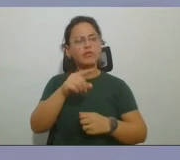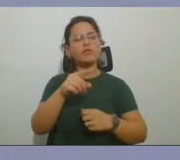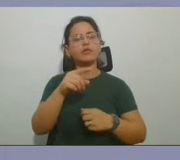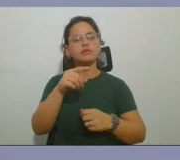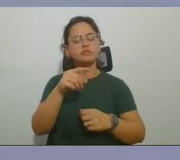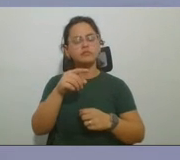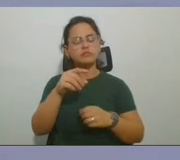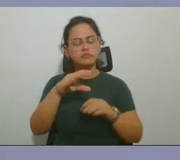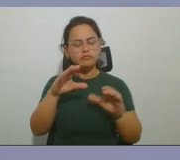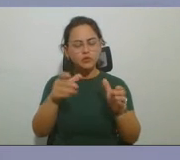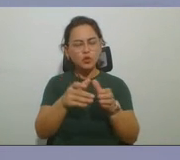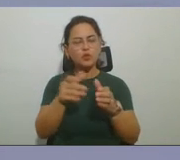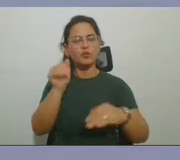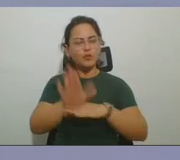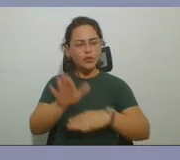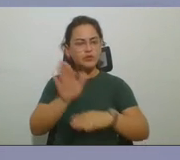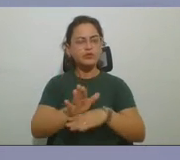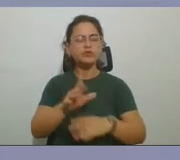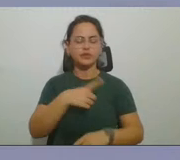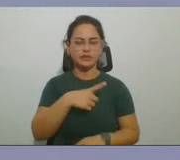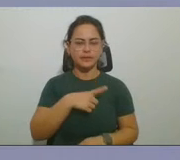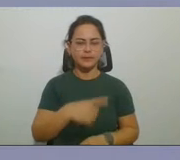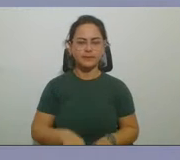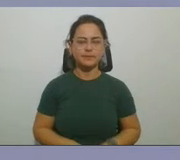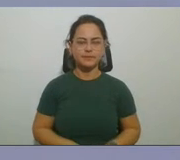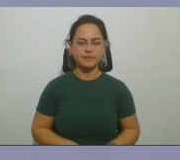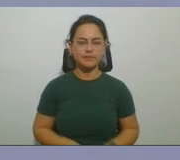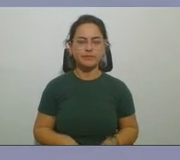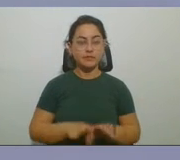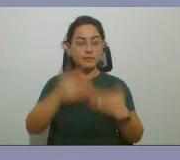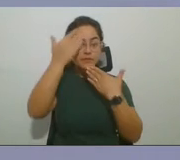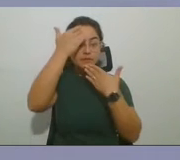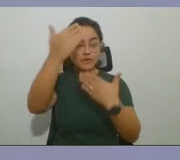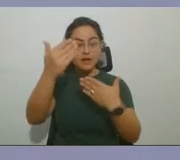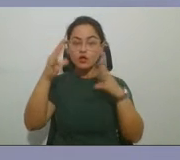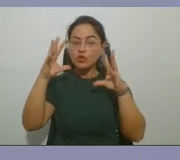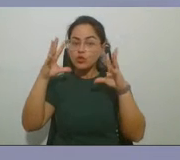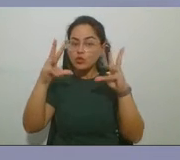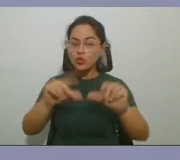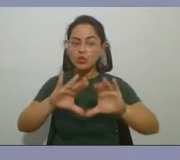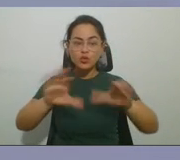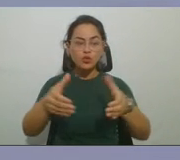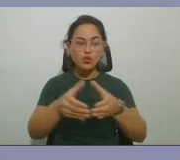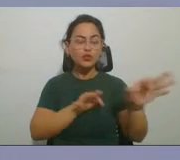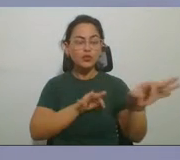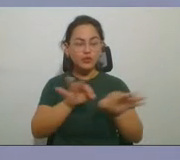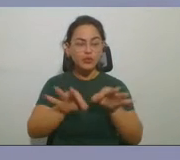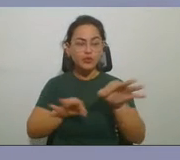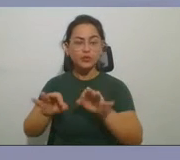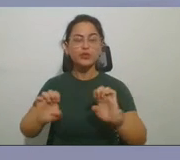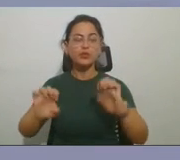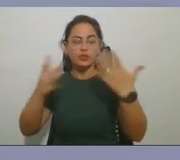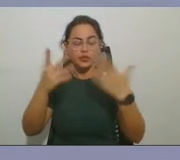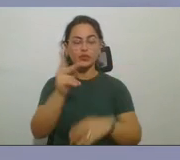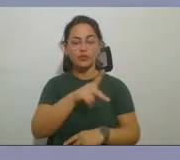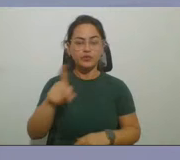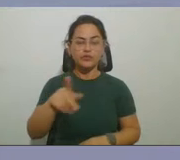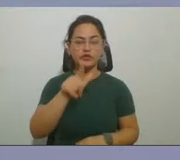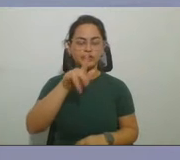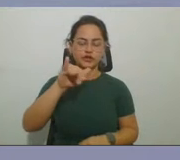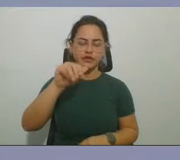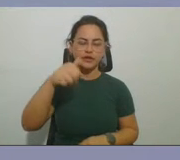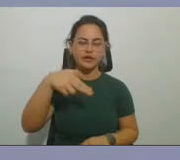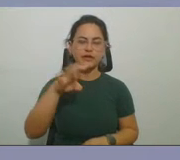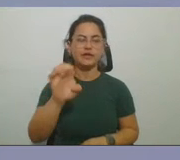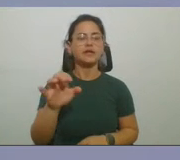fomento. Preciso agradecer também a toda a comissão organizadora, professora Giane,